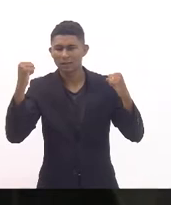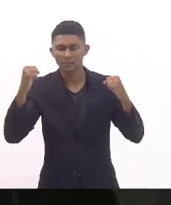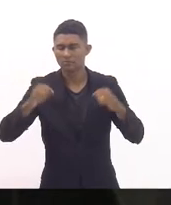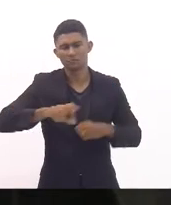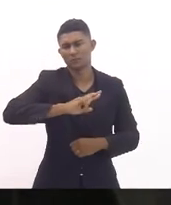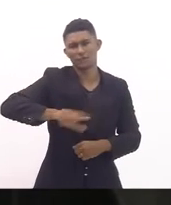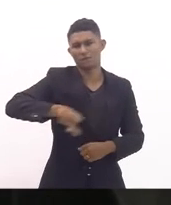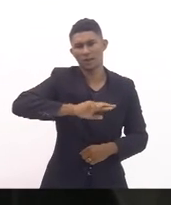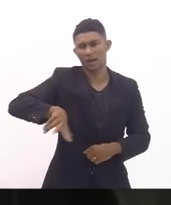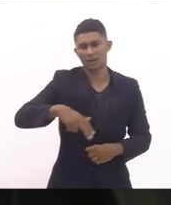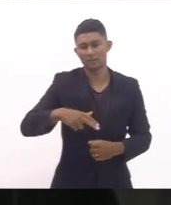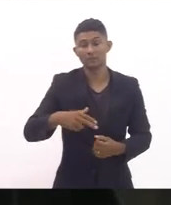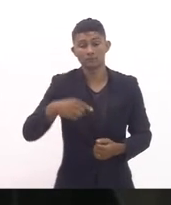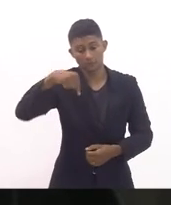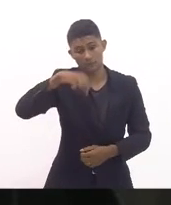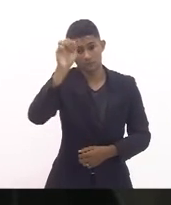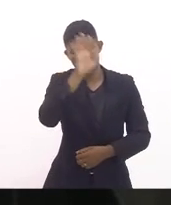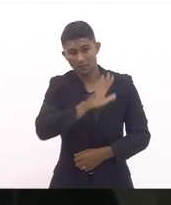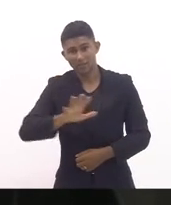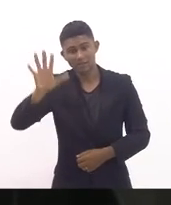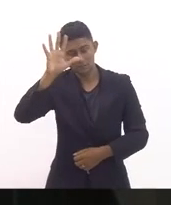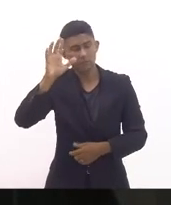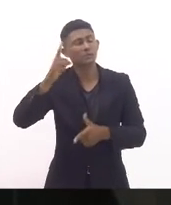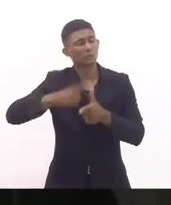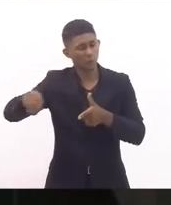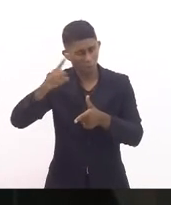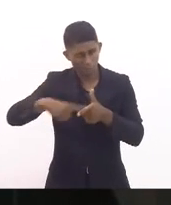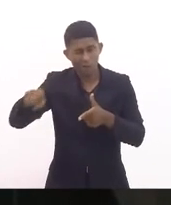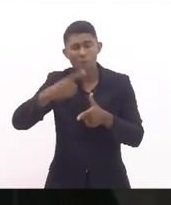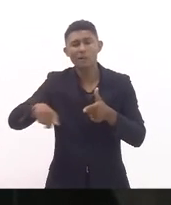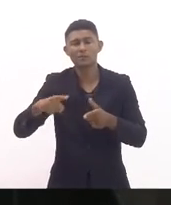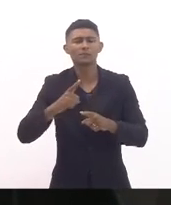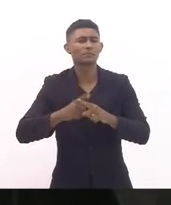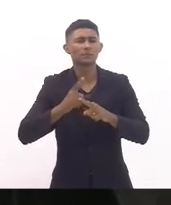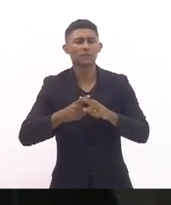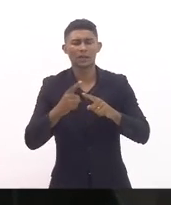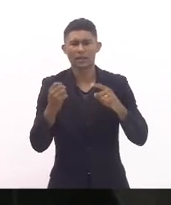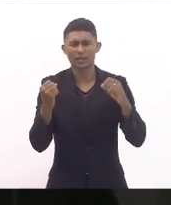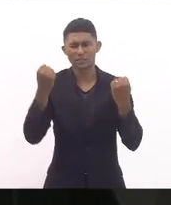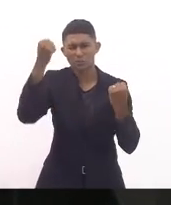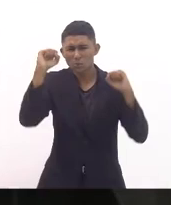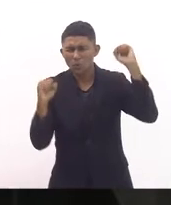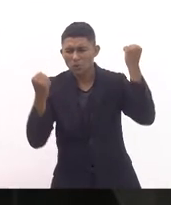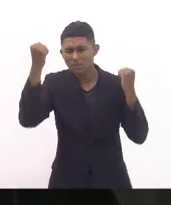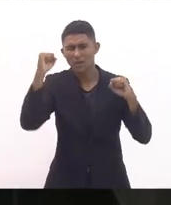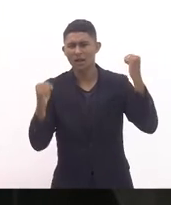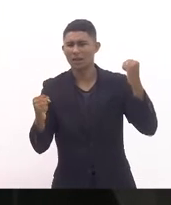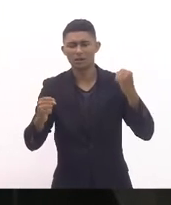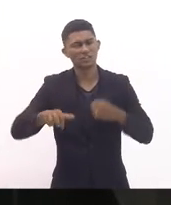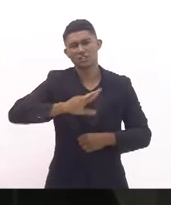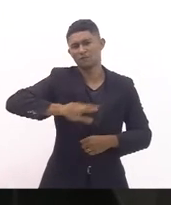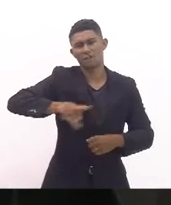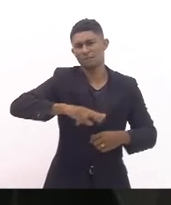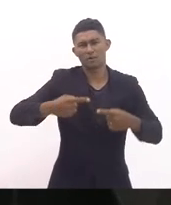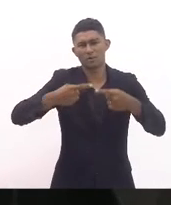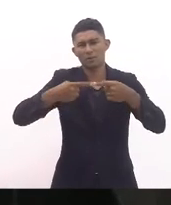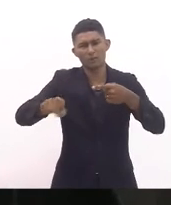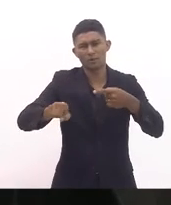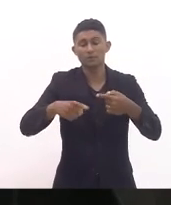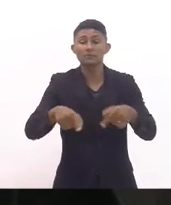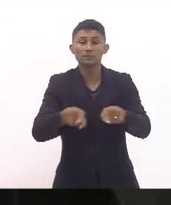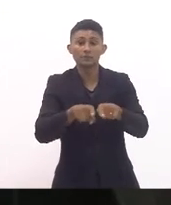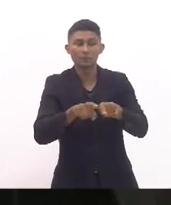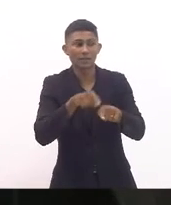da macroeconomia nacional esse processo de desindustrialização ele faz referência ao